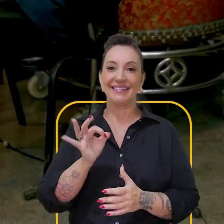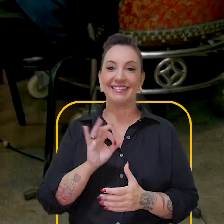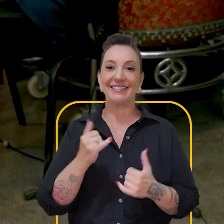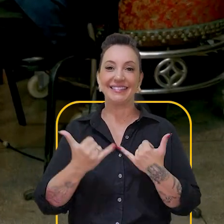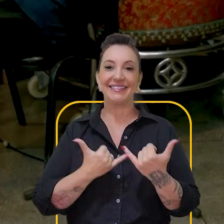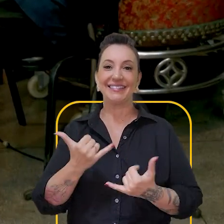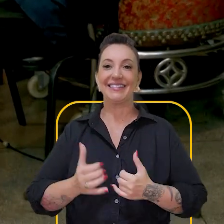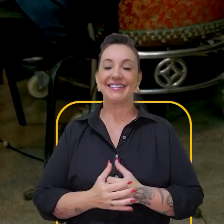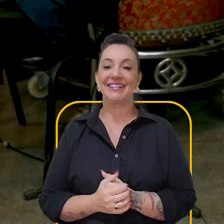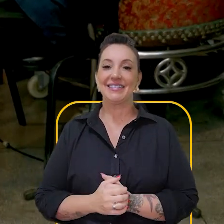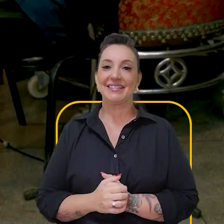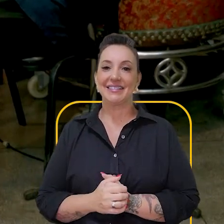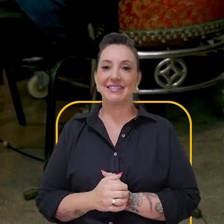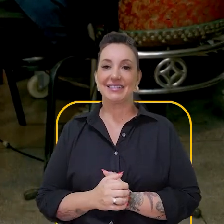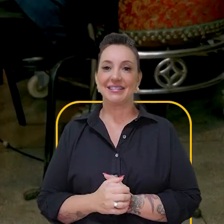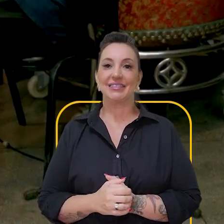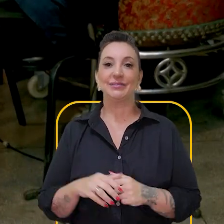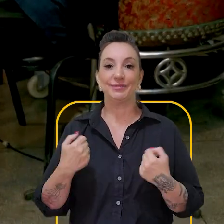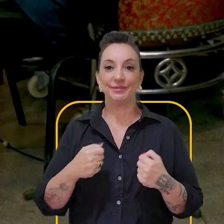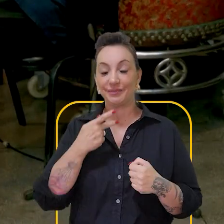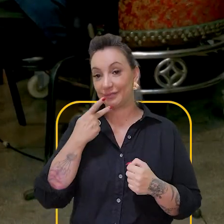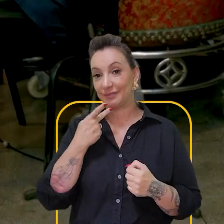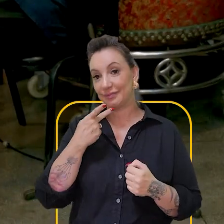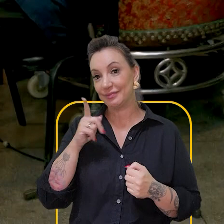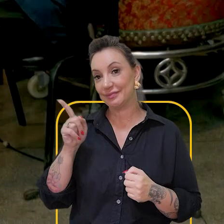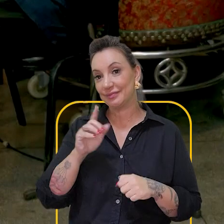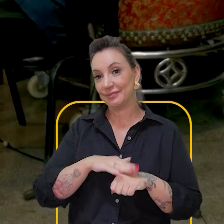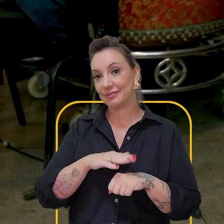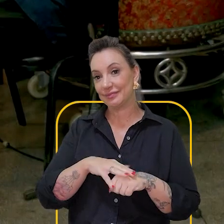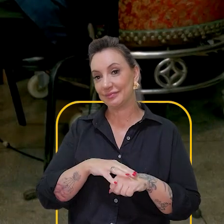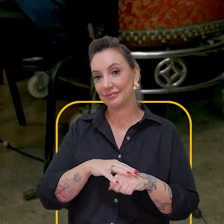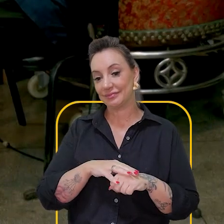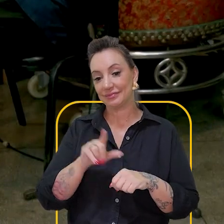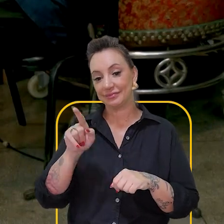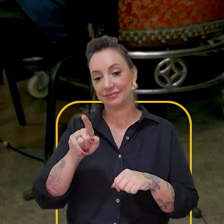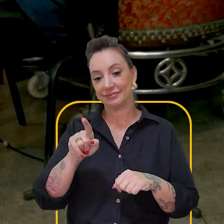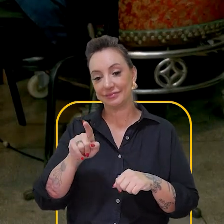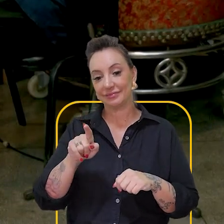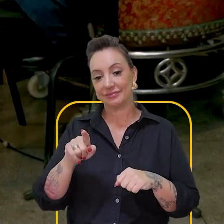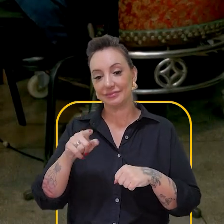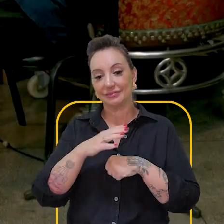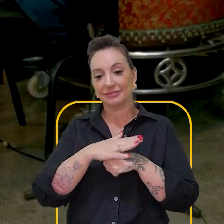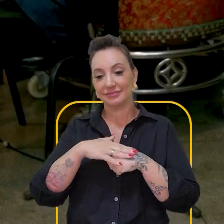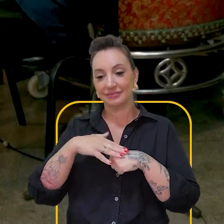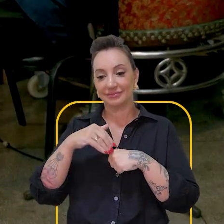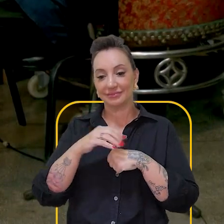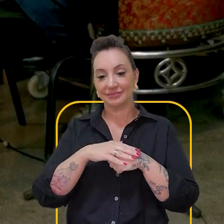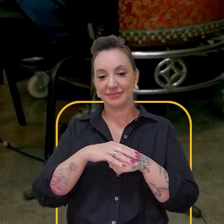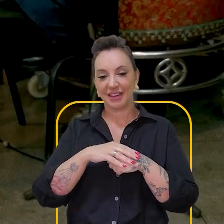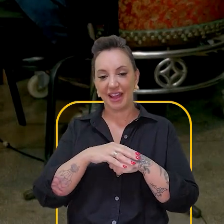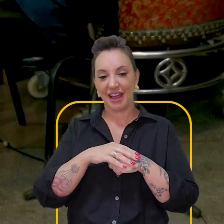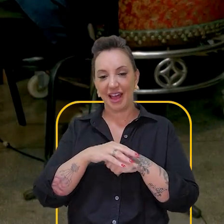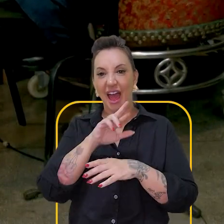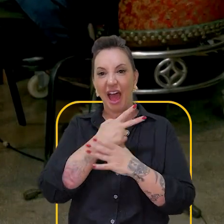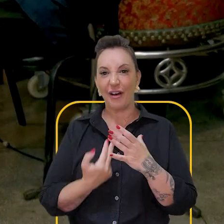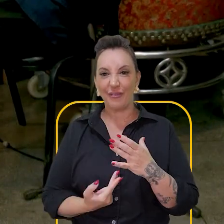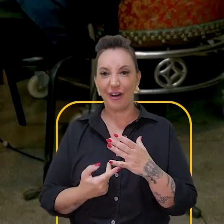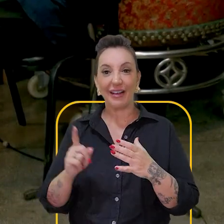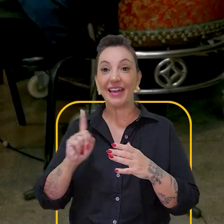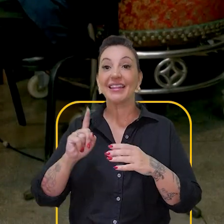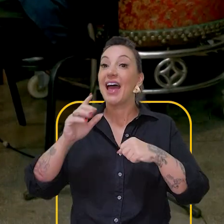atestado né Não eu preciso falar que igual o Romulo faz que para que vocês afoguem o algoritmo afoguem